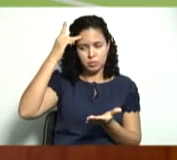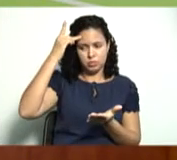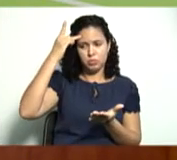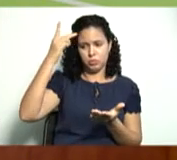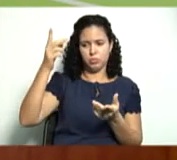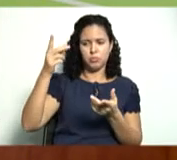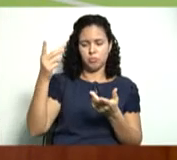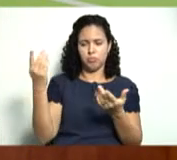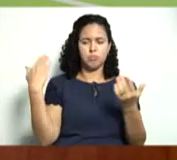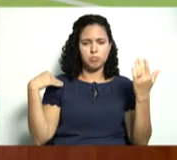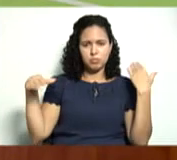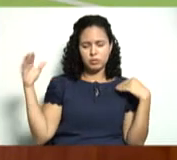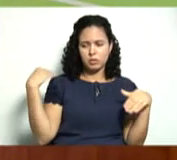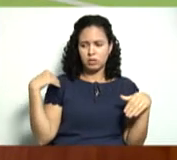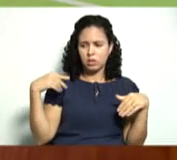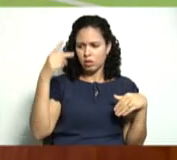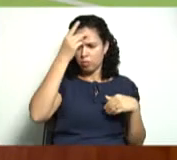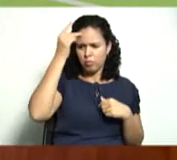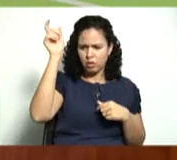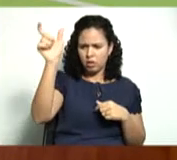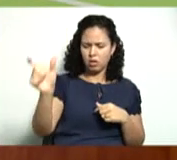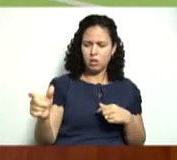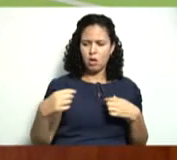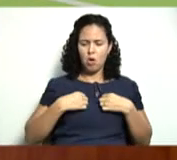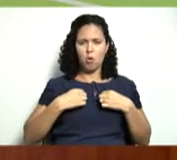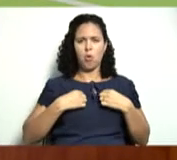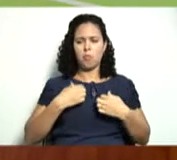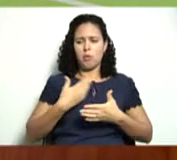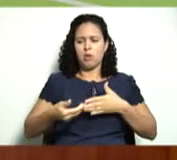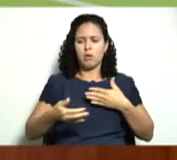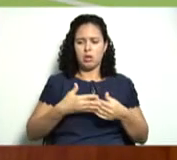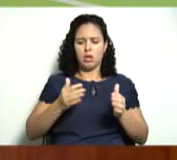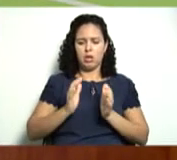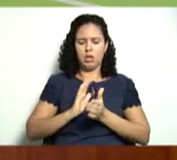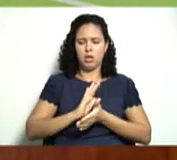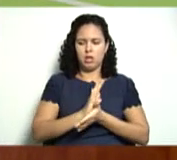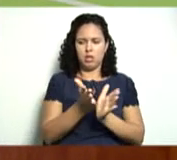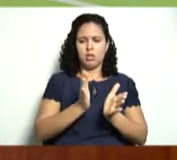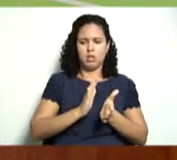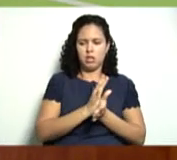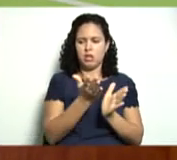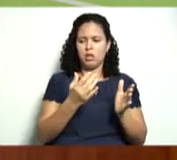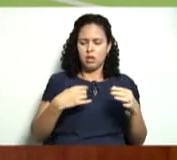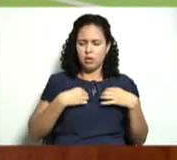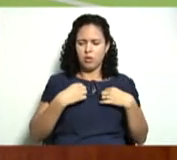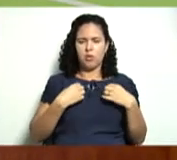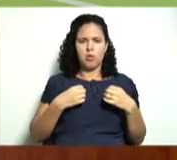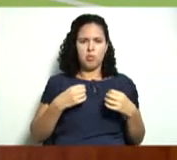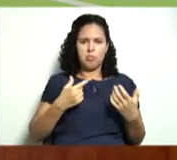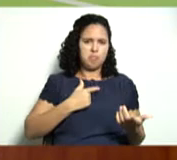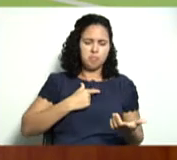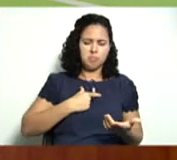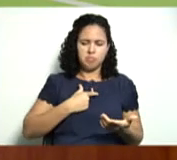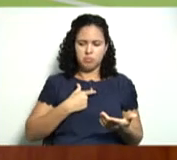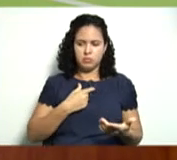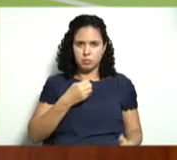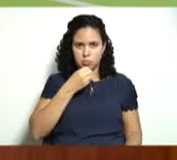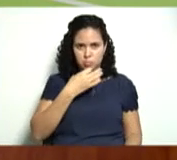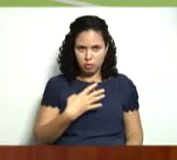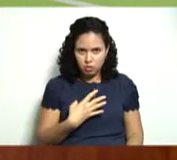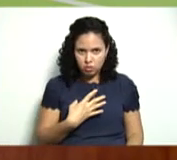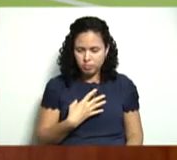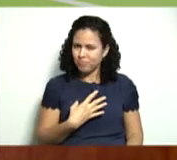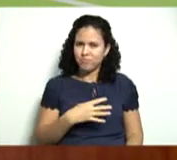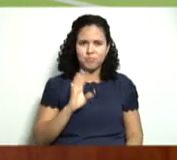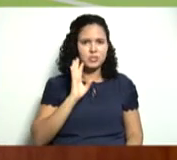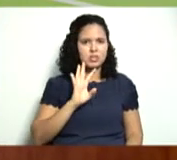roupa essa pessoa e amassado não é qualquer traje é não é muito legal né qual é